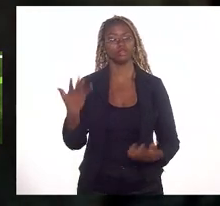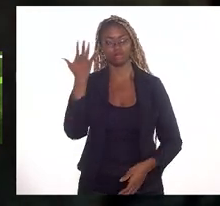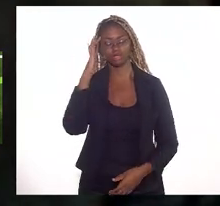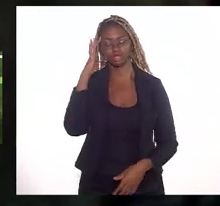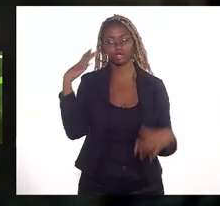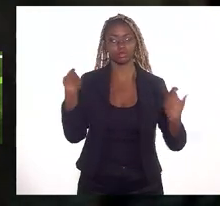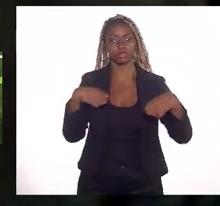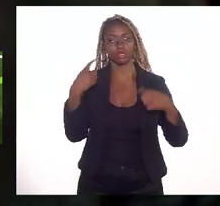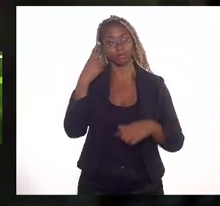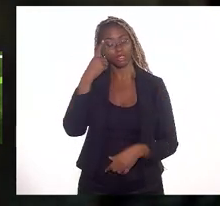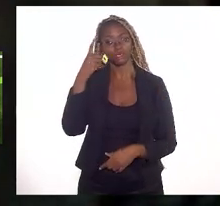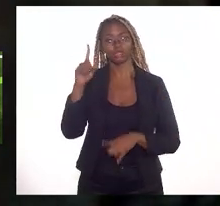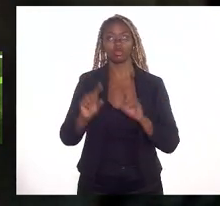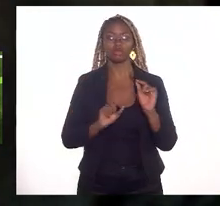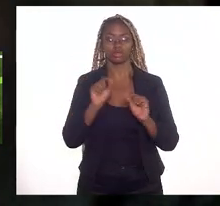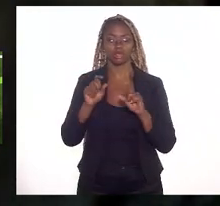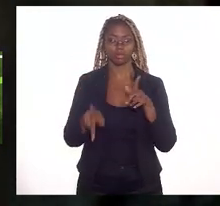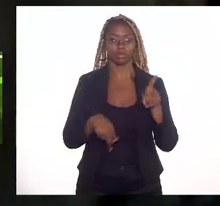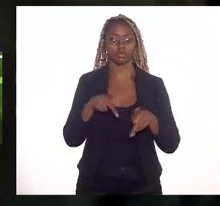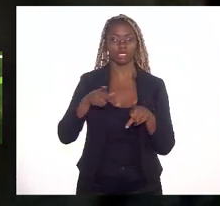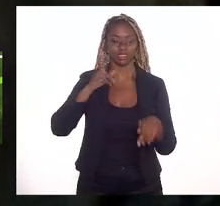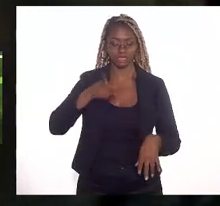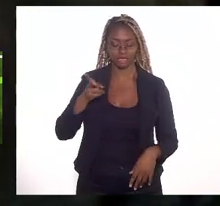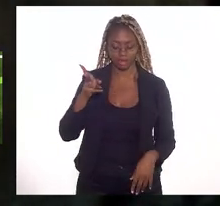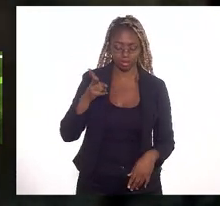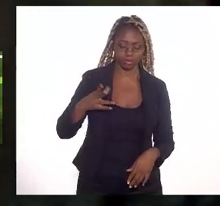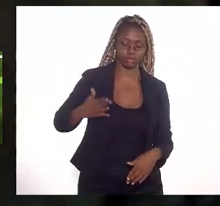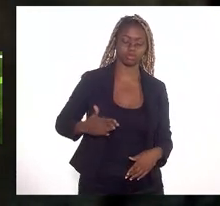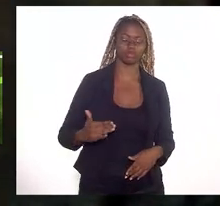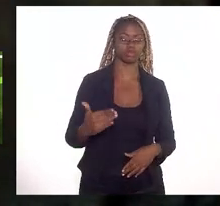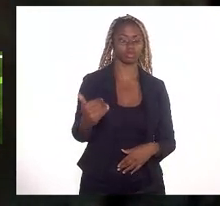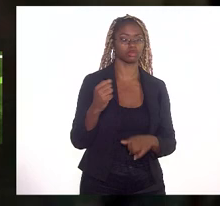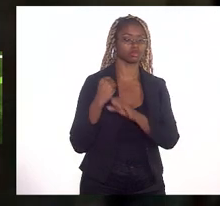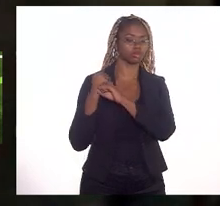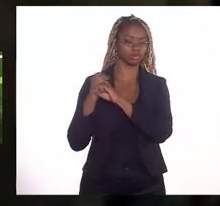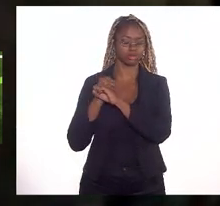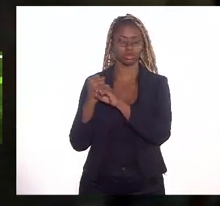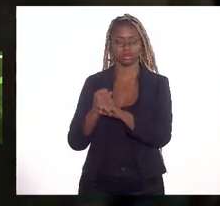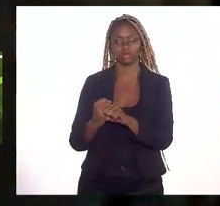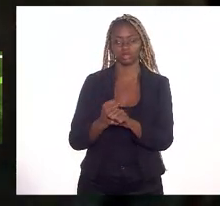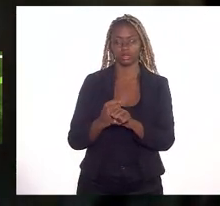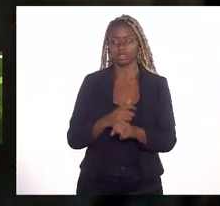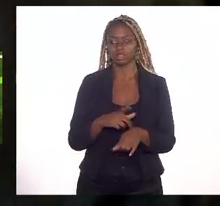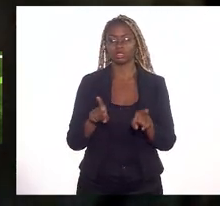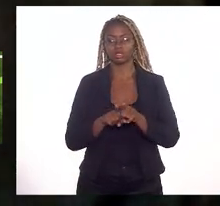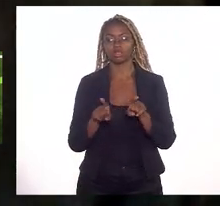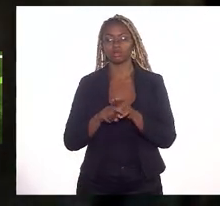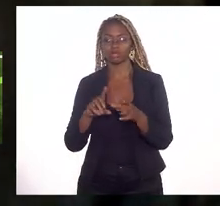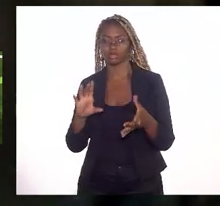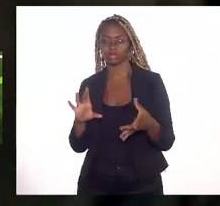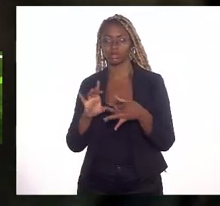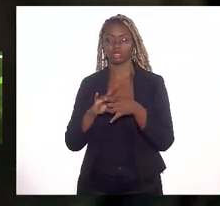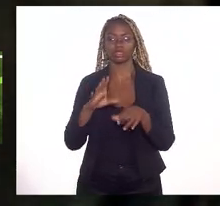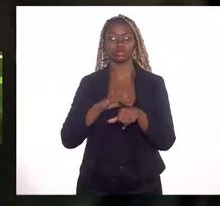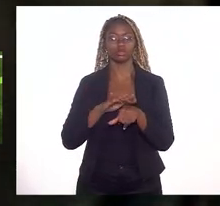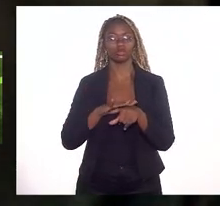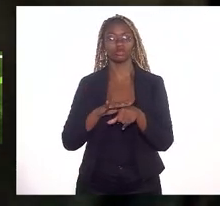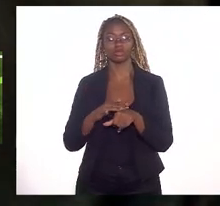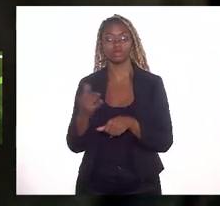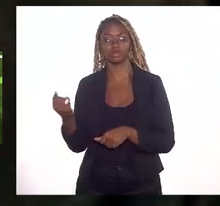a população seguiu durante todos esses anos e converge realmente as patologias